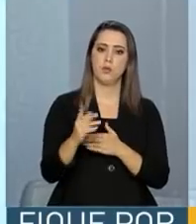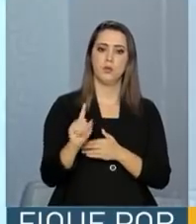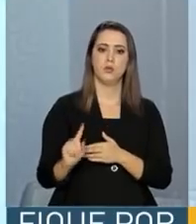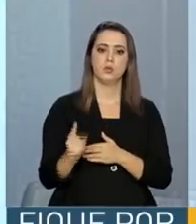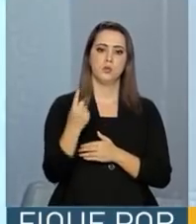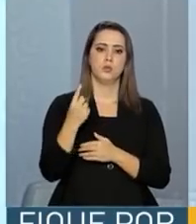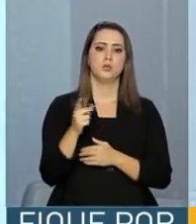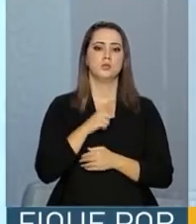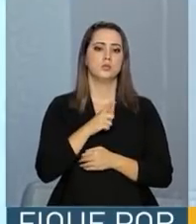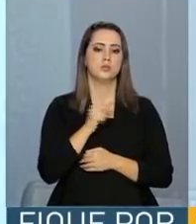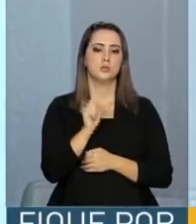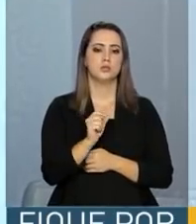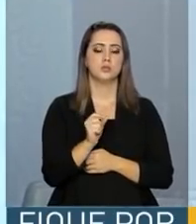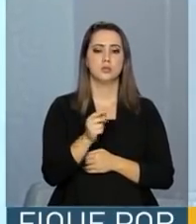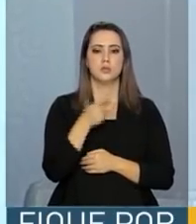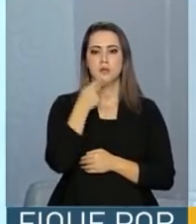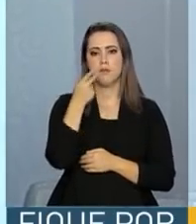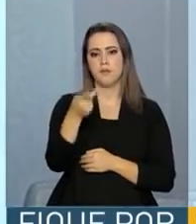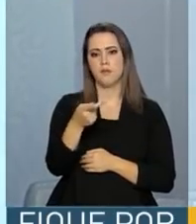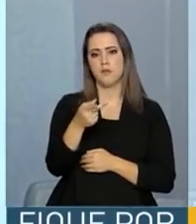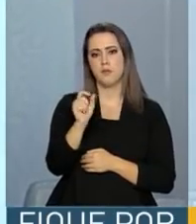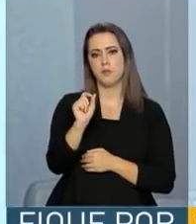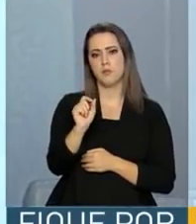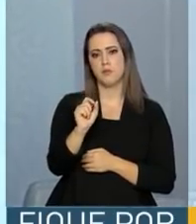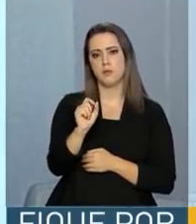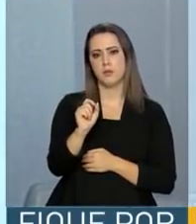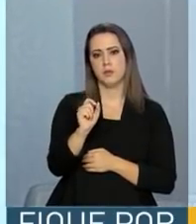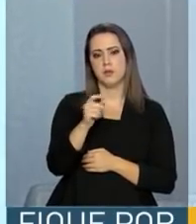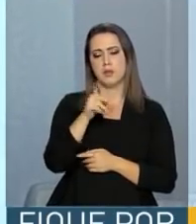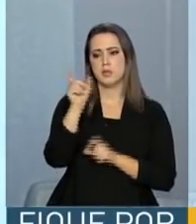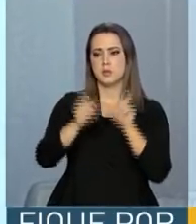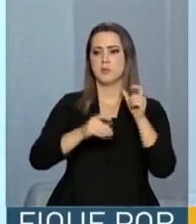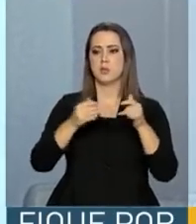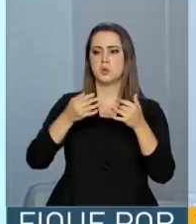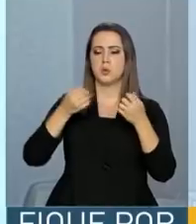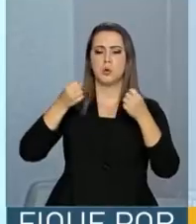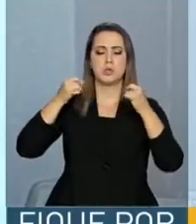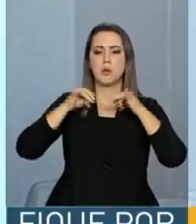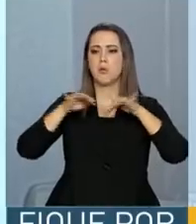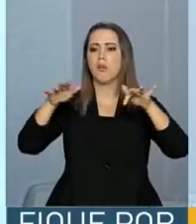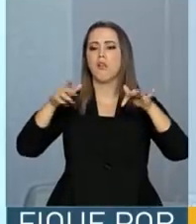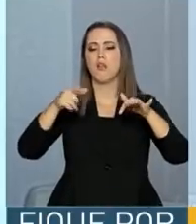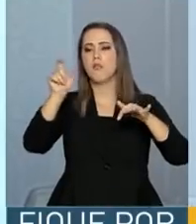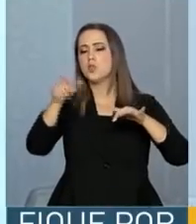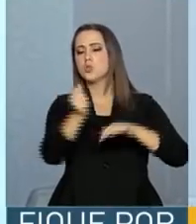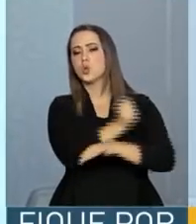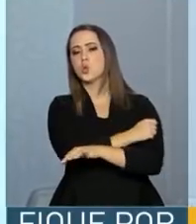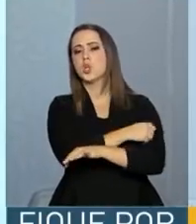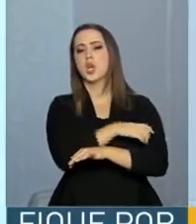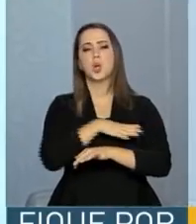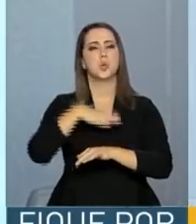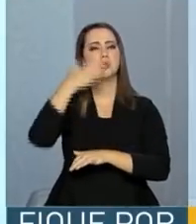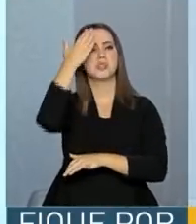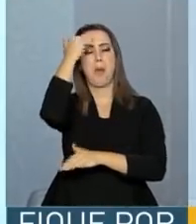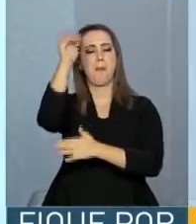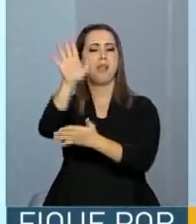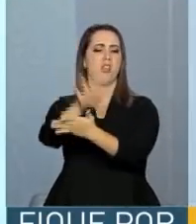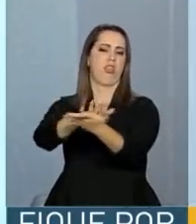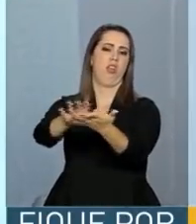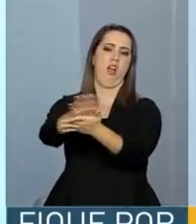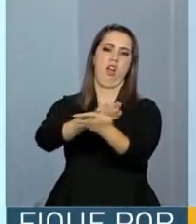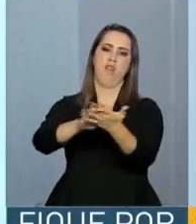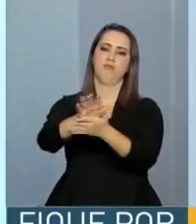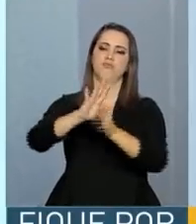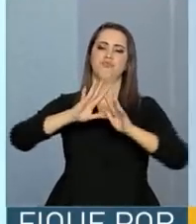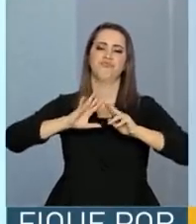foi a adicção de ti o aluno do fundamental do médium que estes tornam conhecia português não